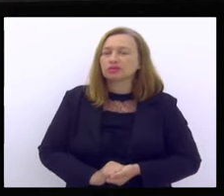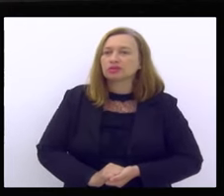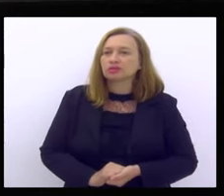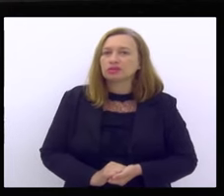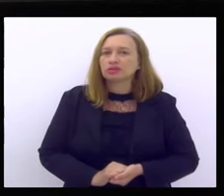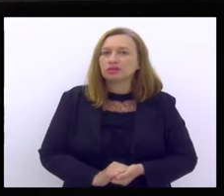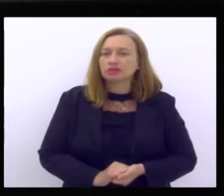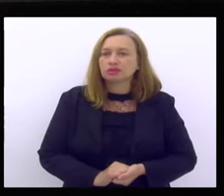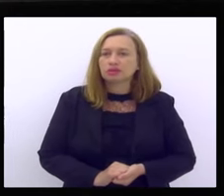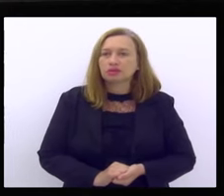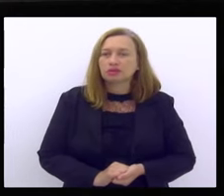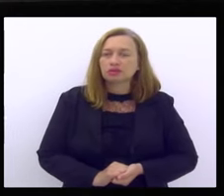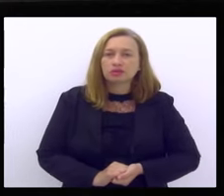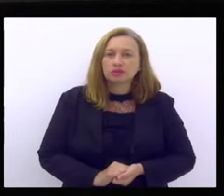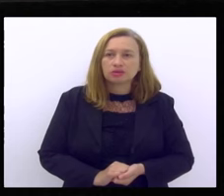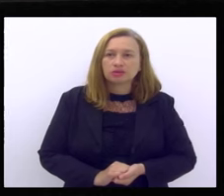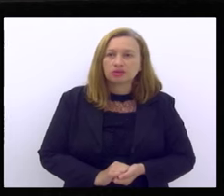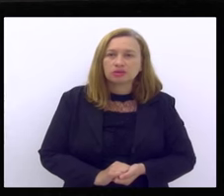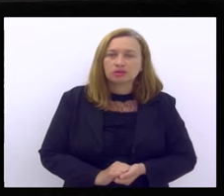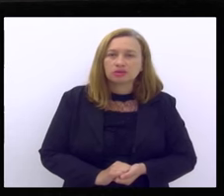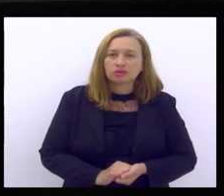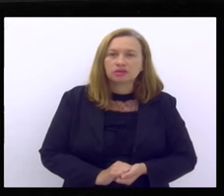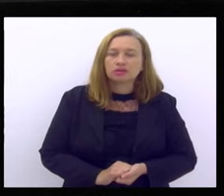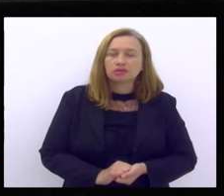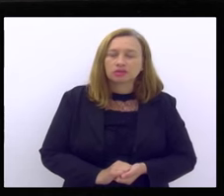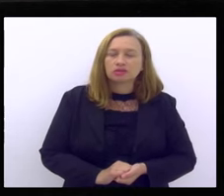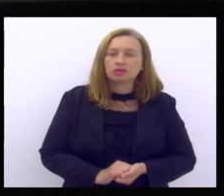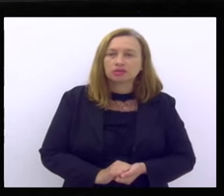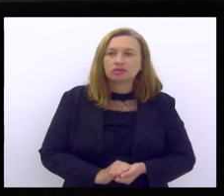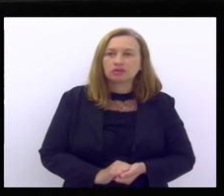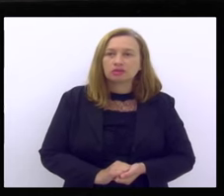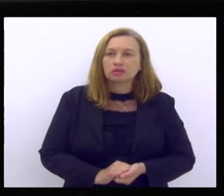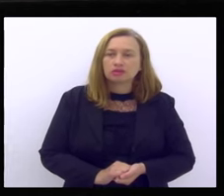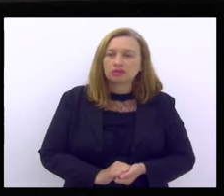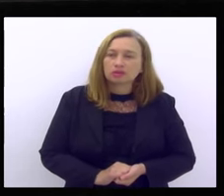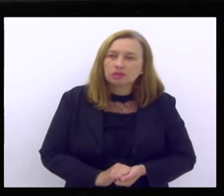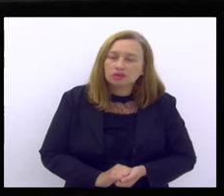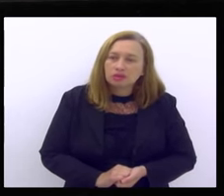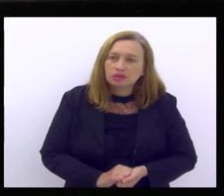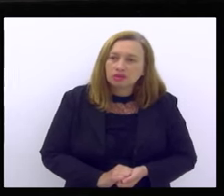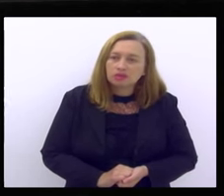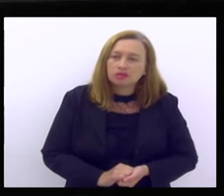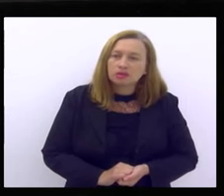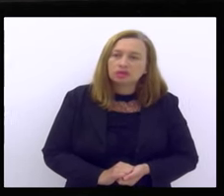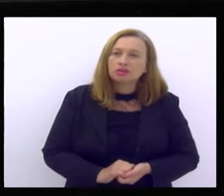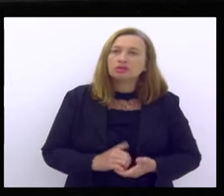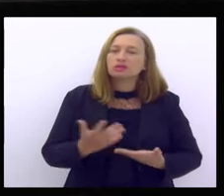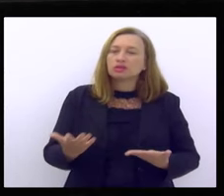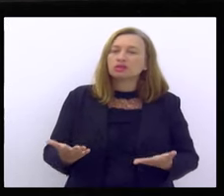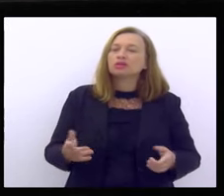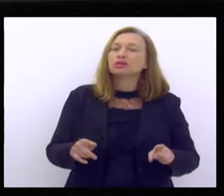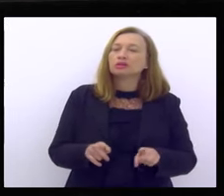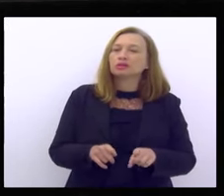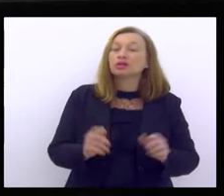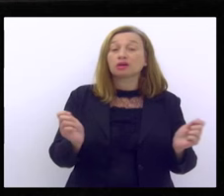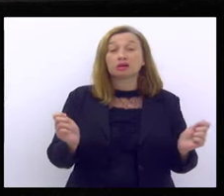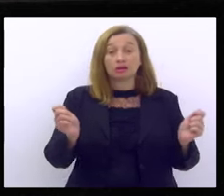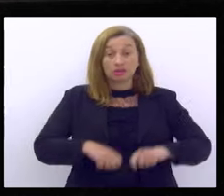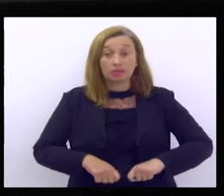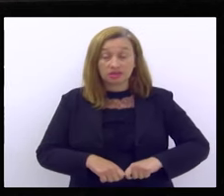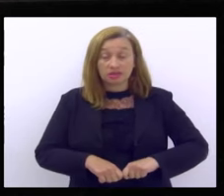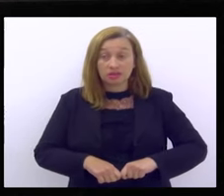consequências, né, que são o aumento da violência estrutural, que leva também à